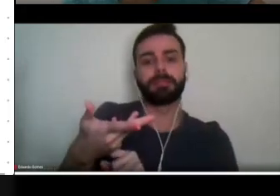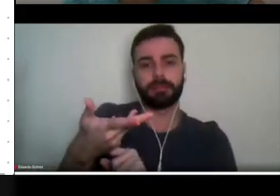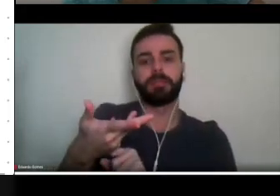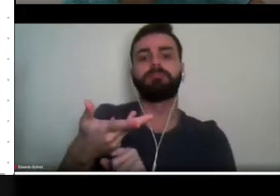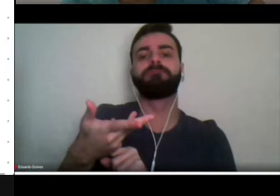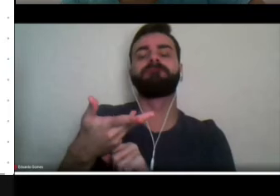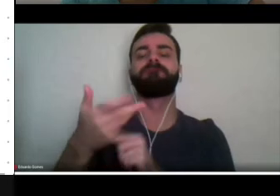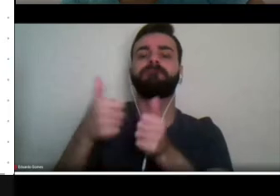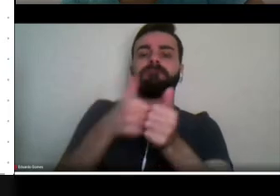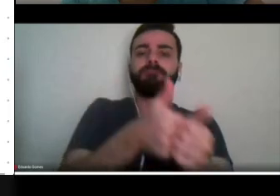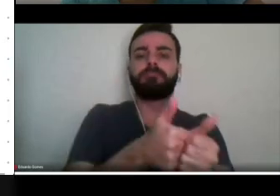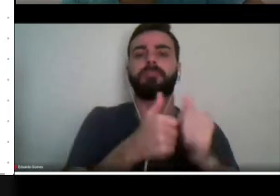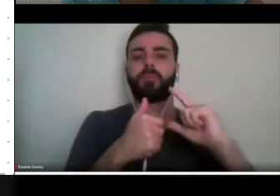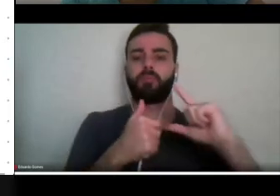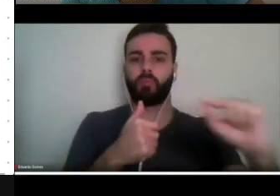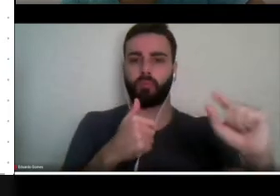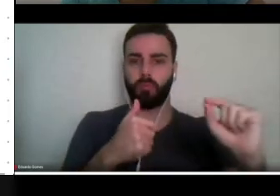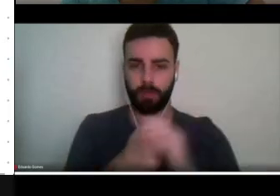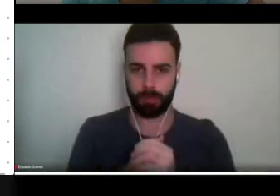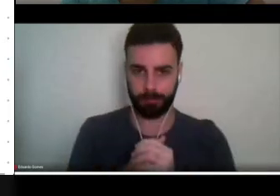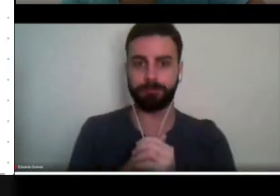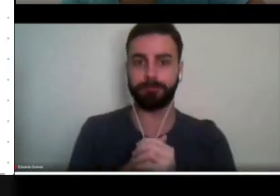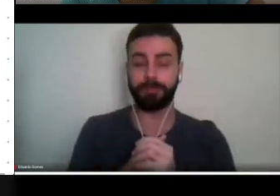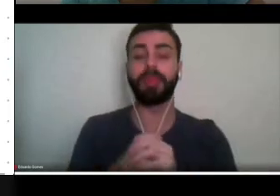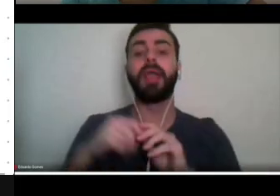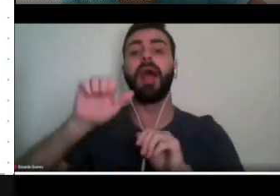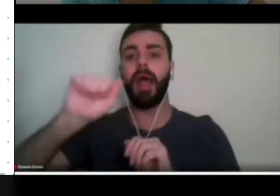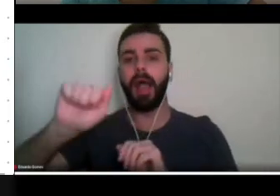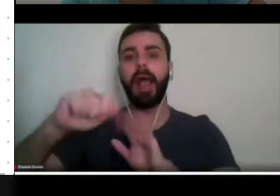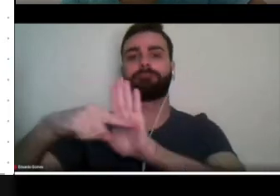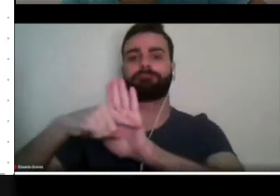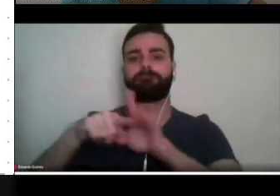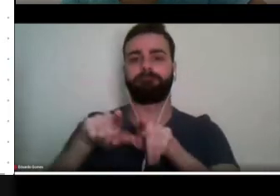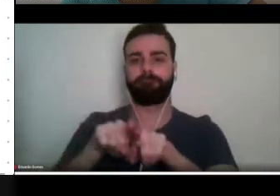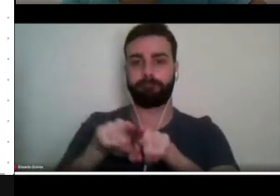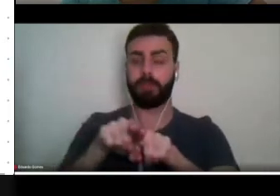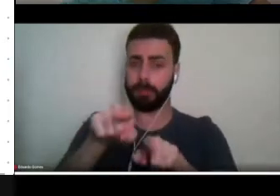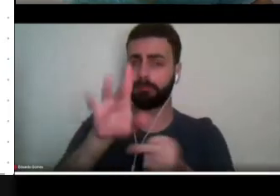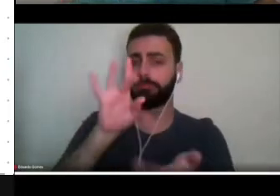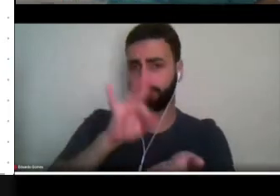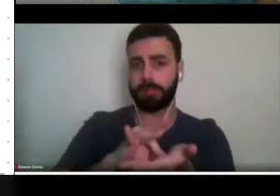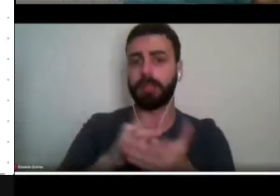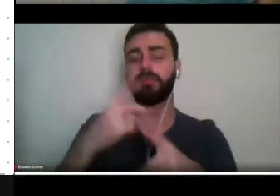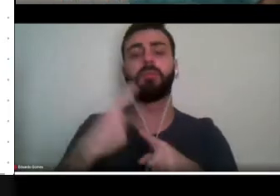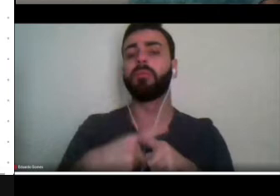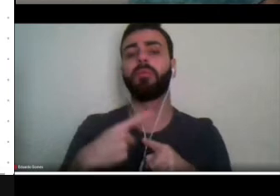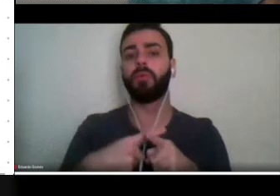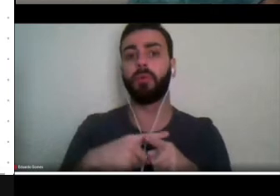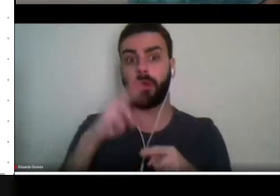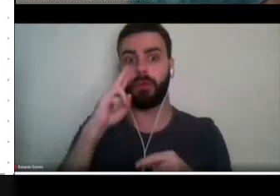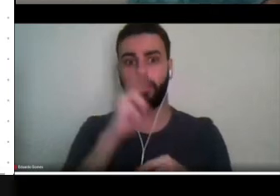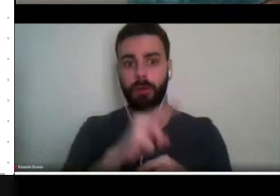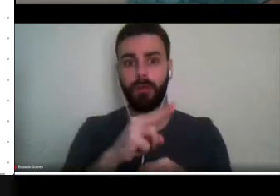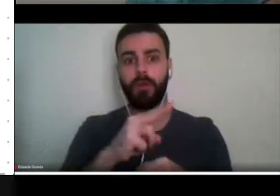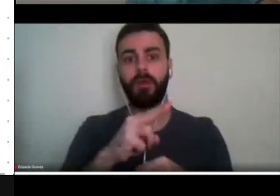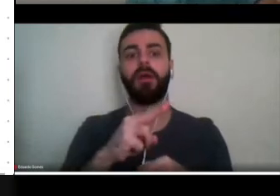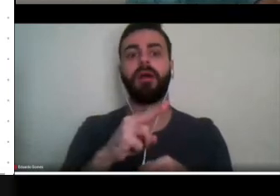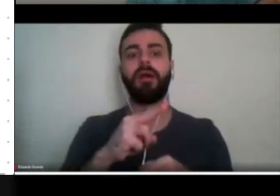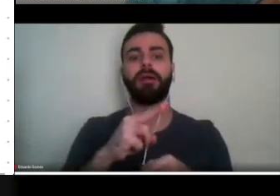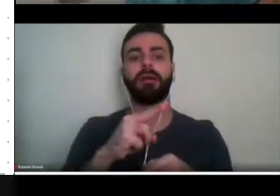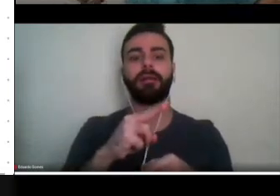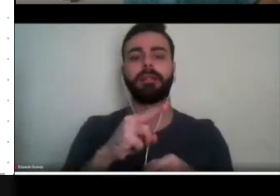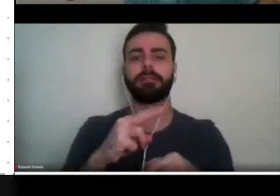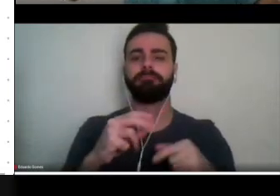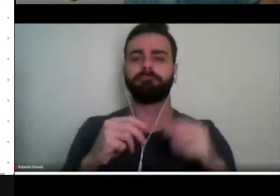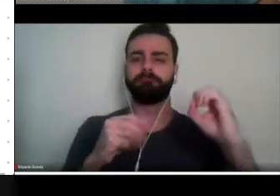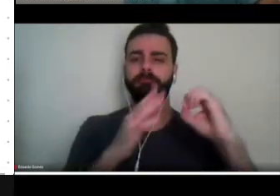E faz sentido, porque, né, de zero até mais ou menos 7 segundos, a concavidade da curva é para